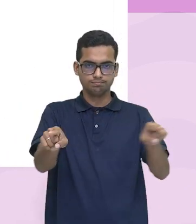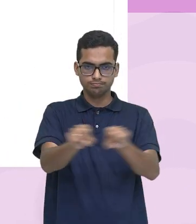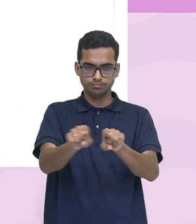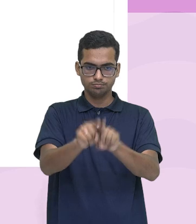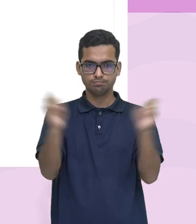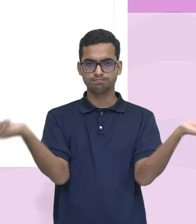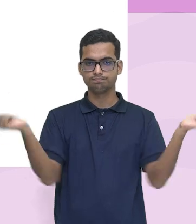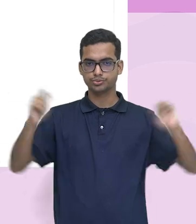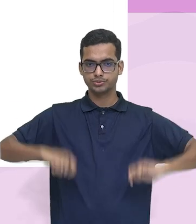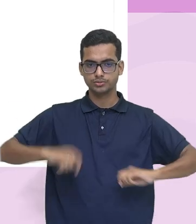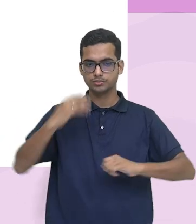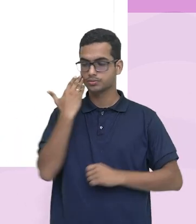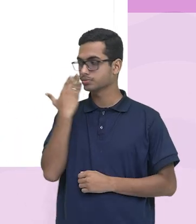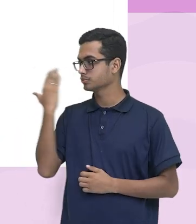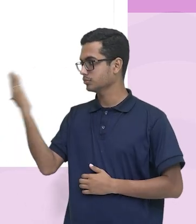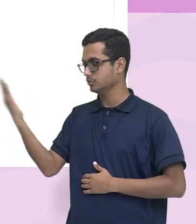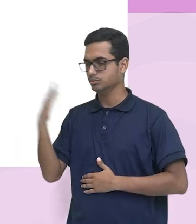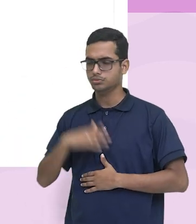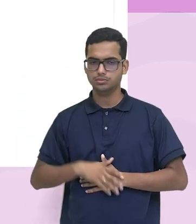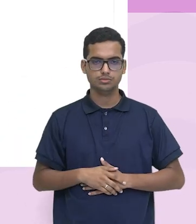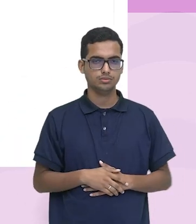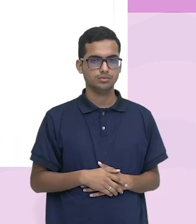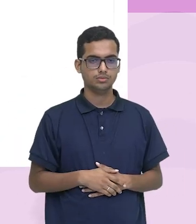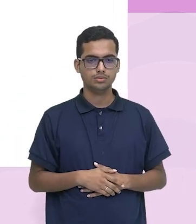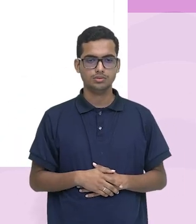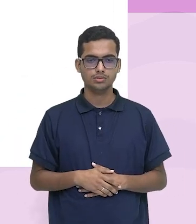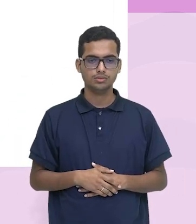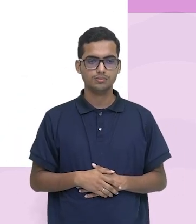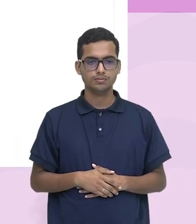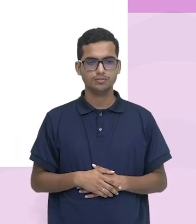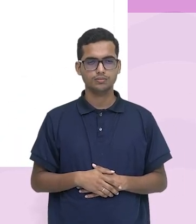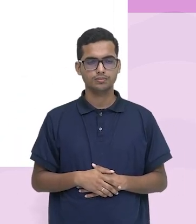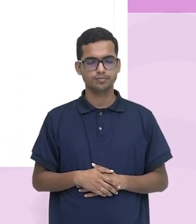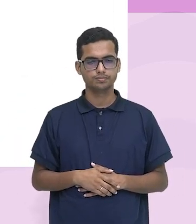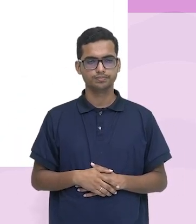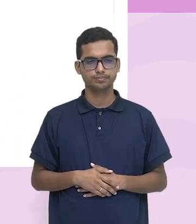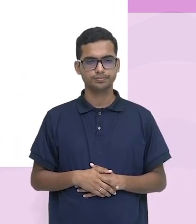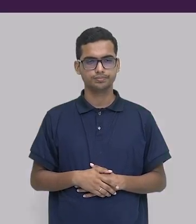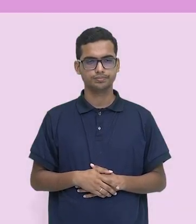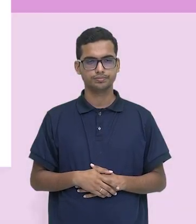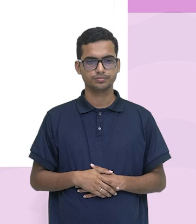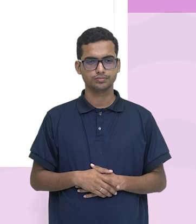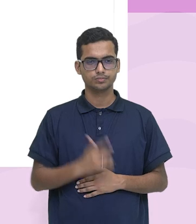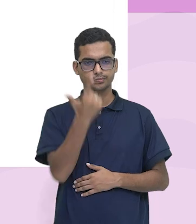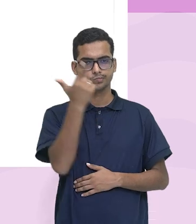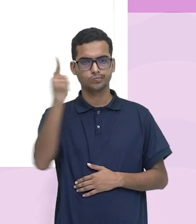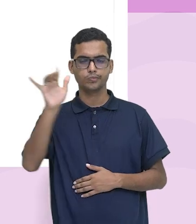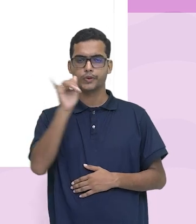até chegar no 523. Vamos ver o próximo exemplo.